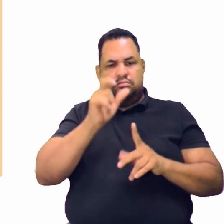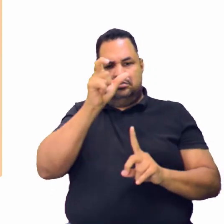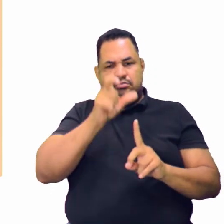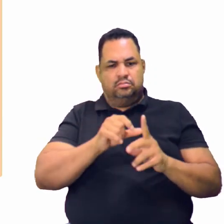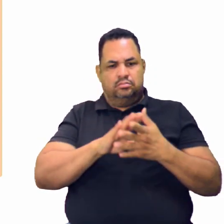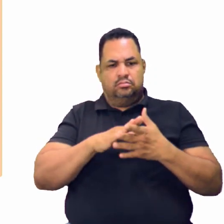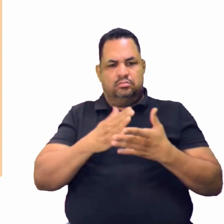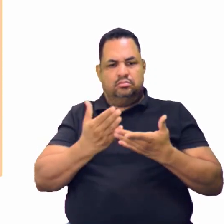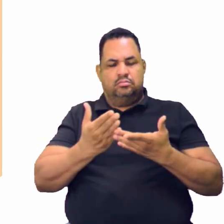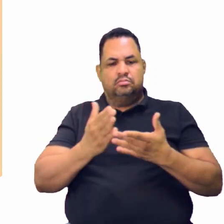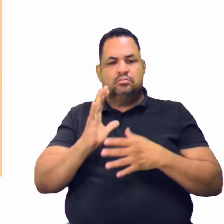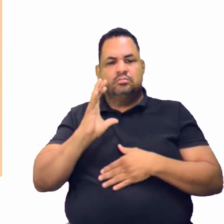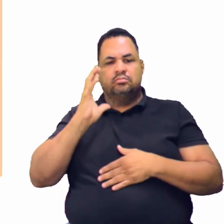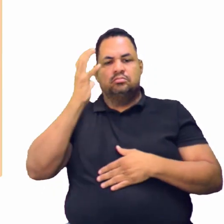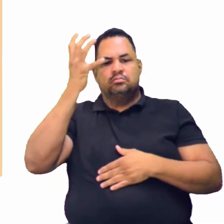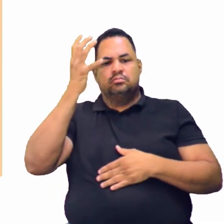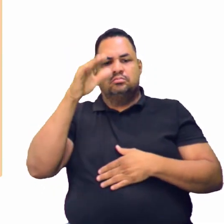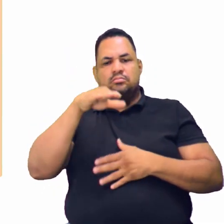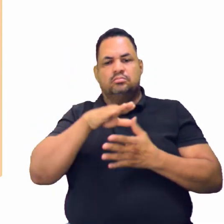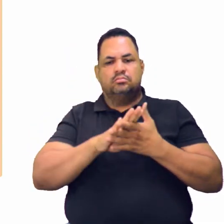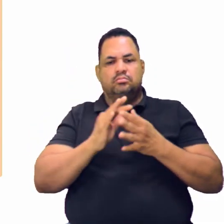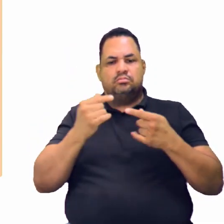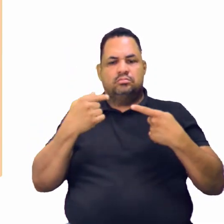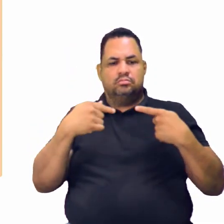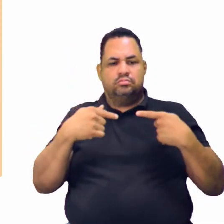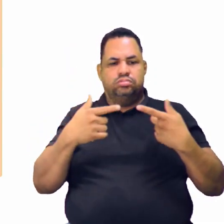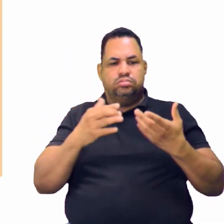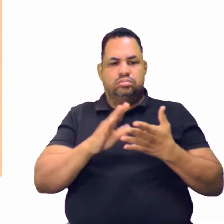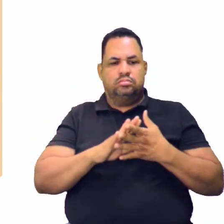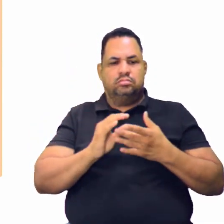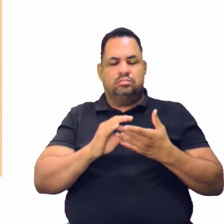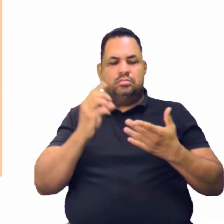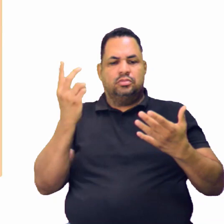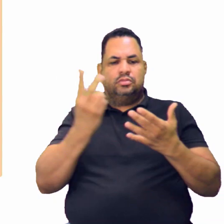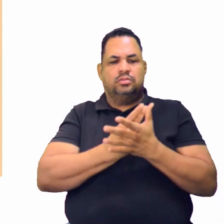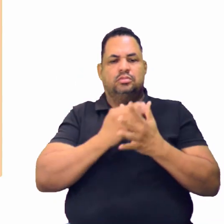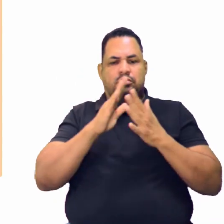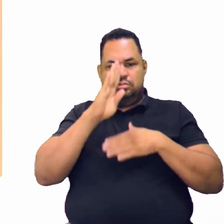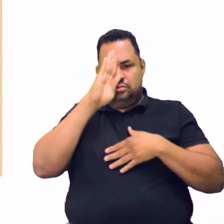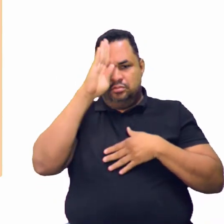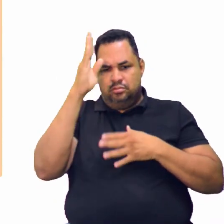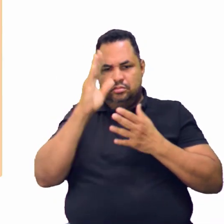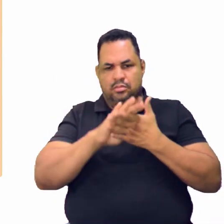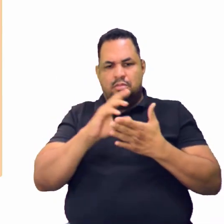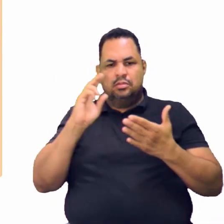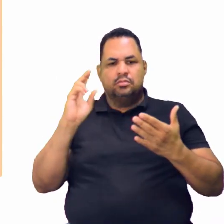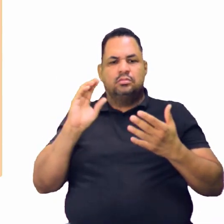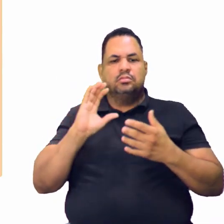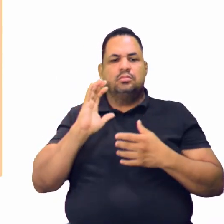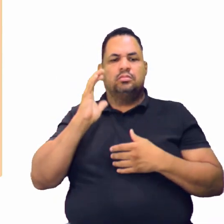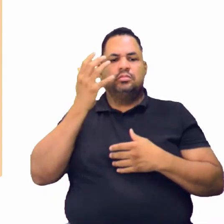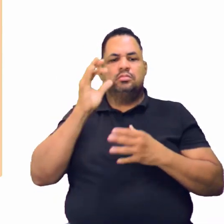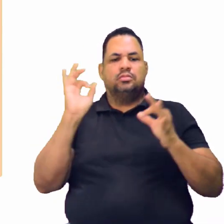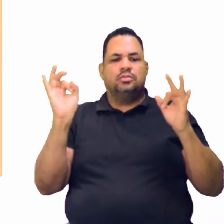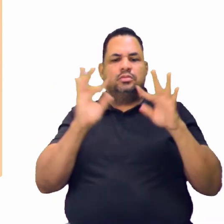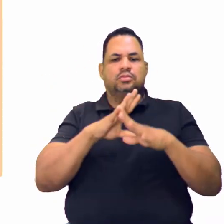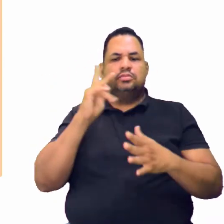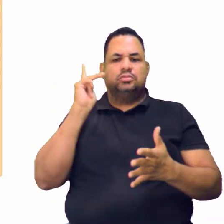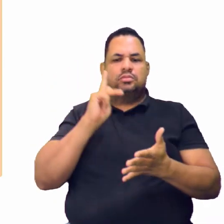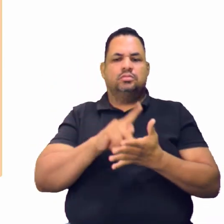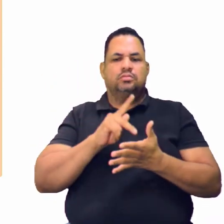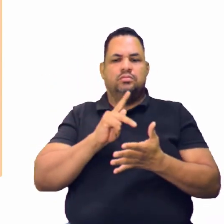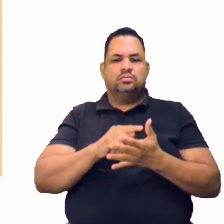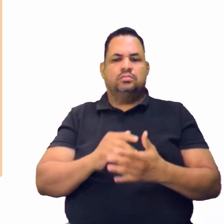personagem, espaço e tempo, conflito, clímax, resolução do conflito e a conclusão dos fatos.